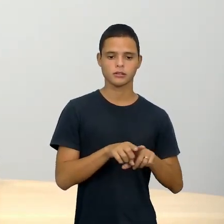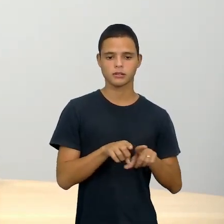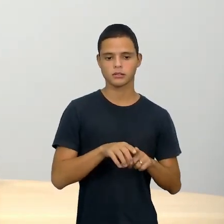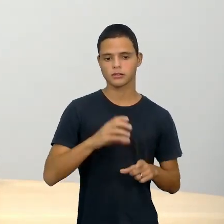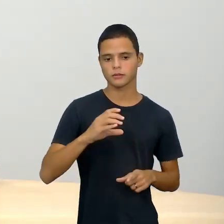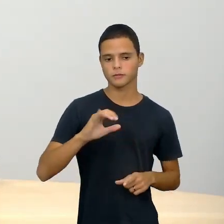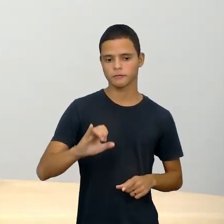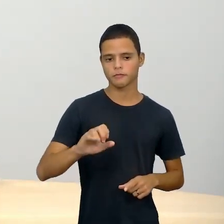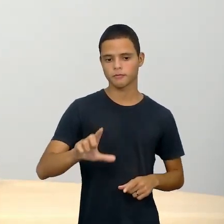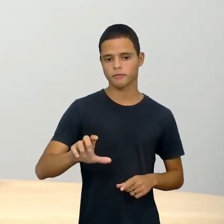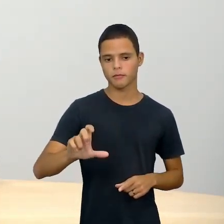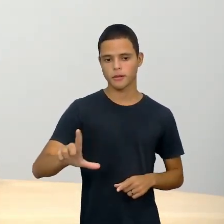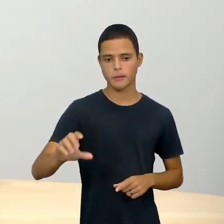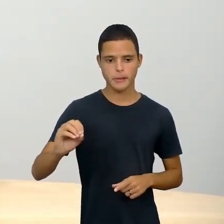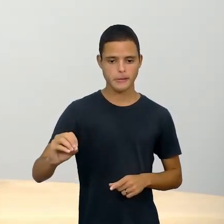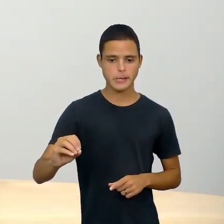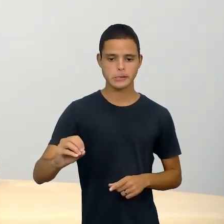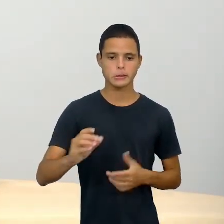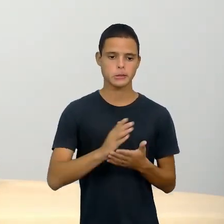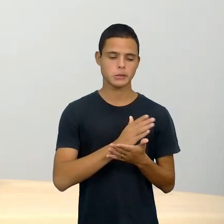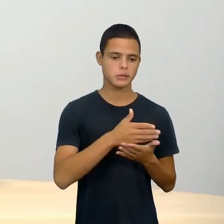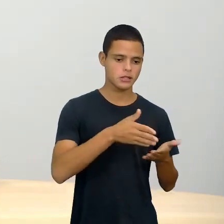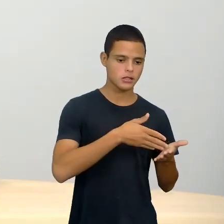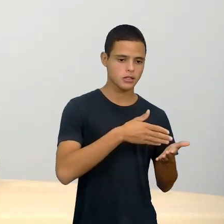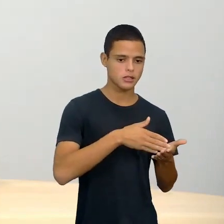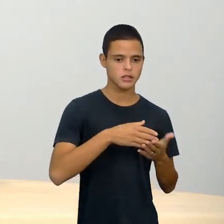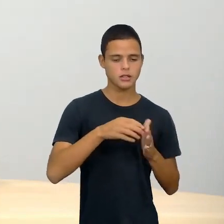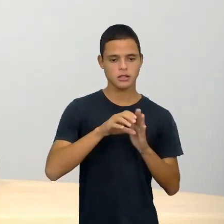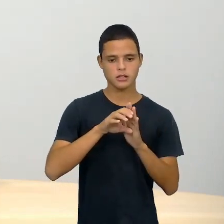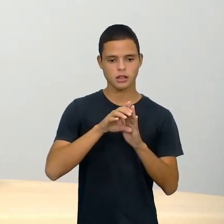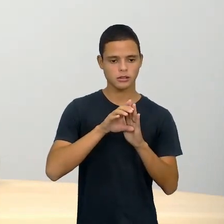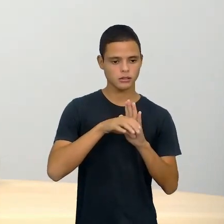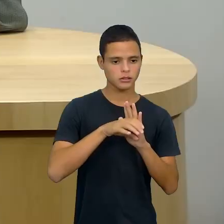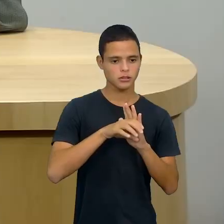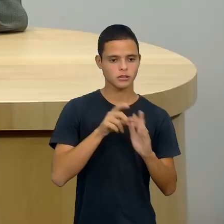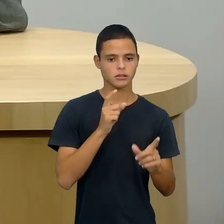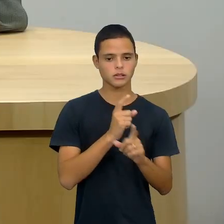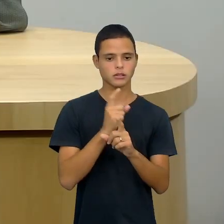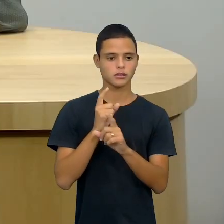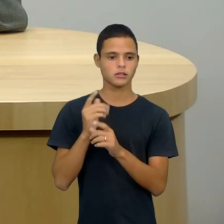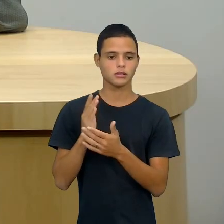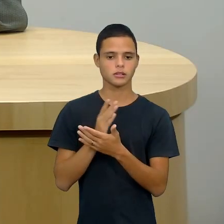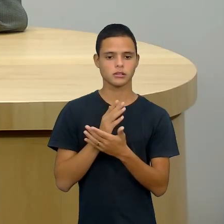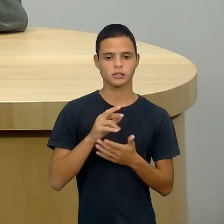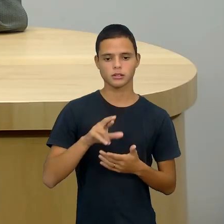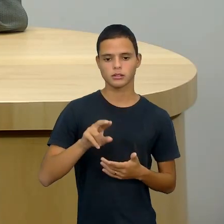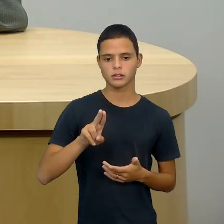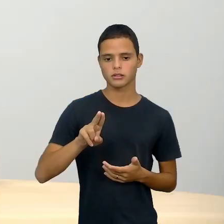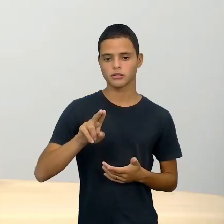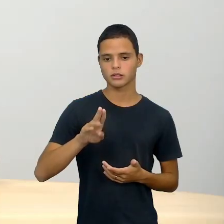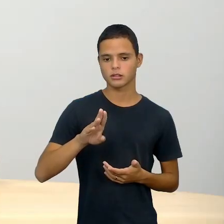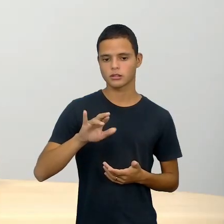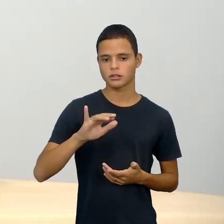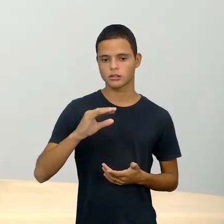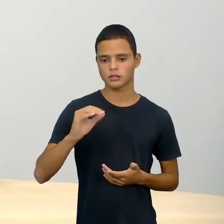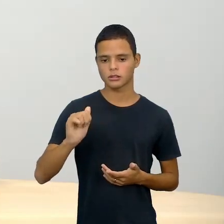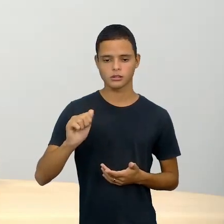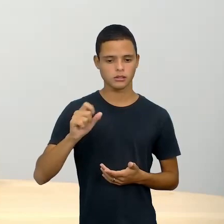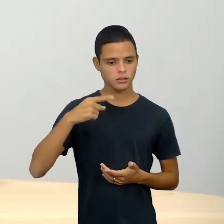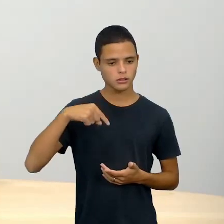Cielo. E aí, dentro desse contexto, a gente encontra as rubricas. para a gente poder avaliar